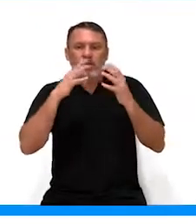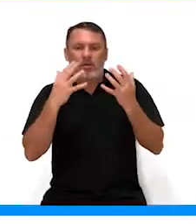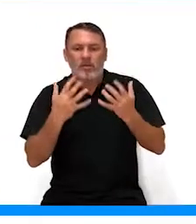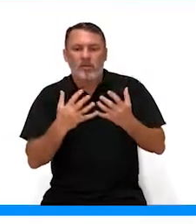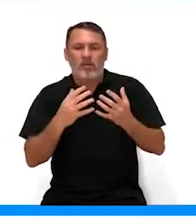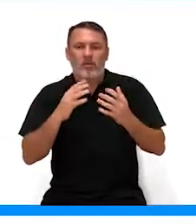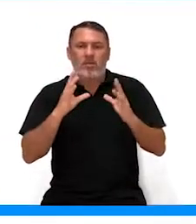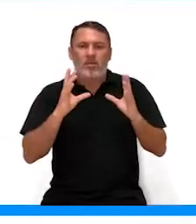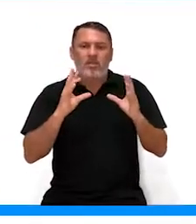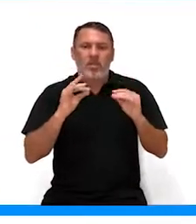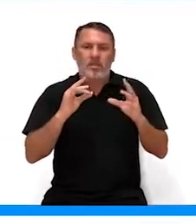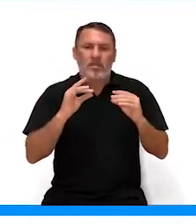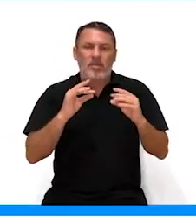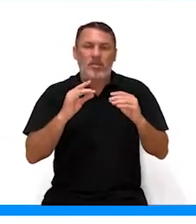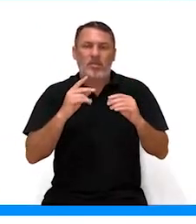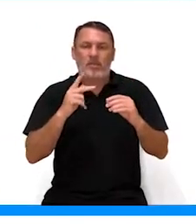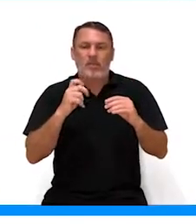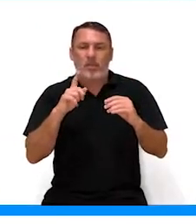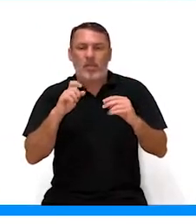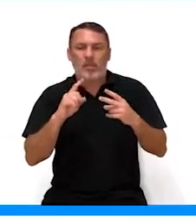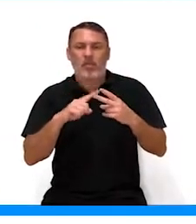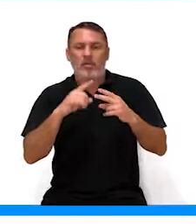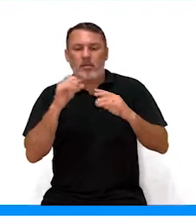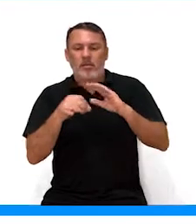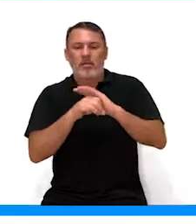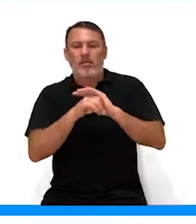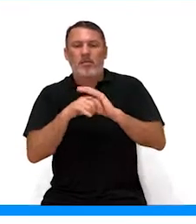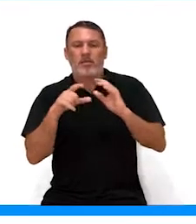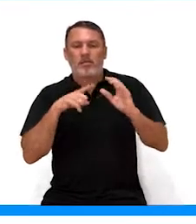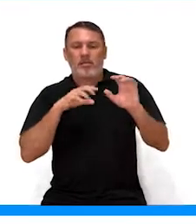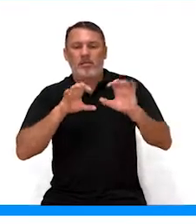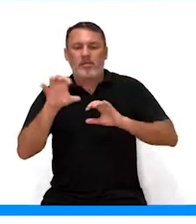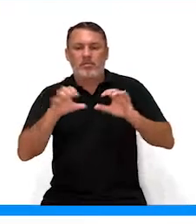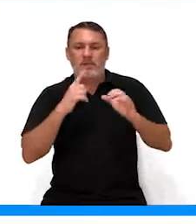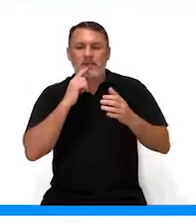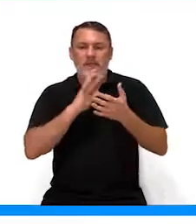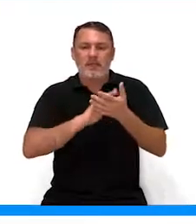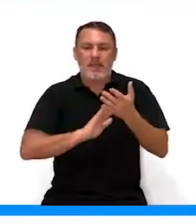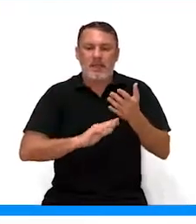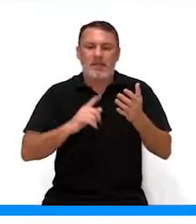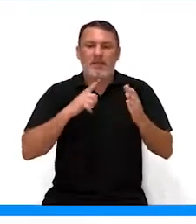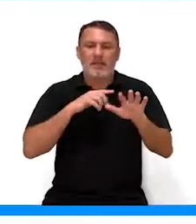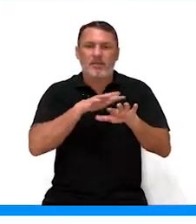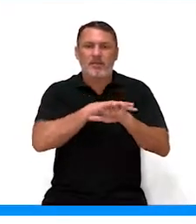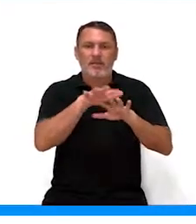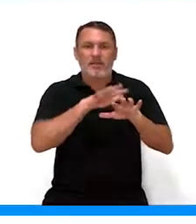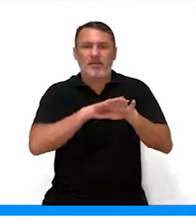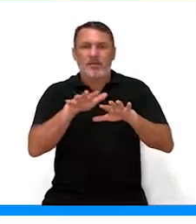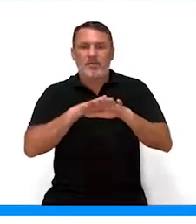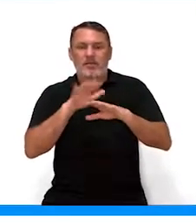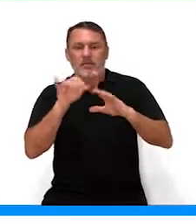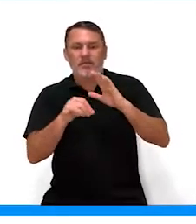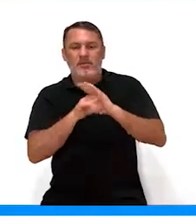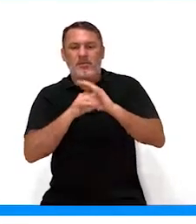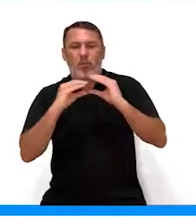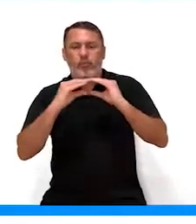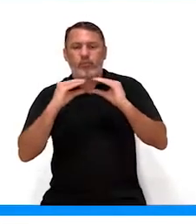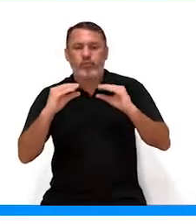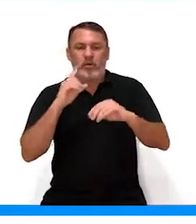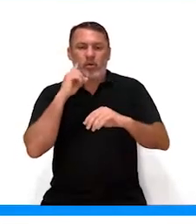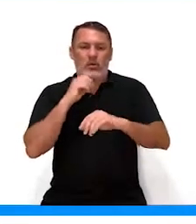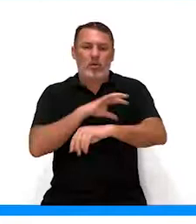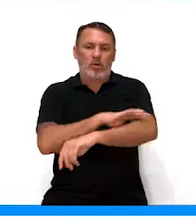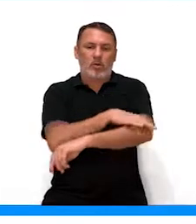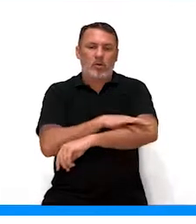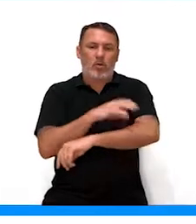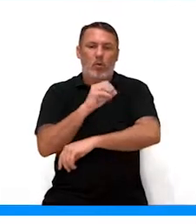mais externo, a derme, que é tecido conjuntivo propriamente dito. A gente tem aí o tecido adiposo, que é o hipoderme, que está abaixo